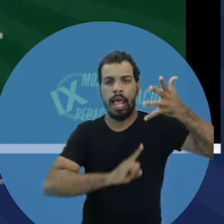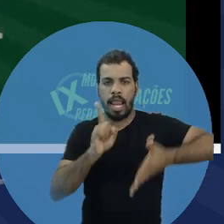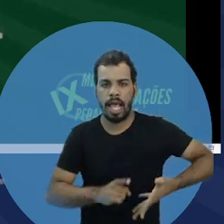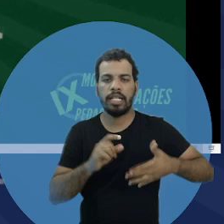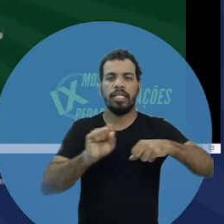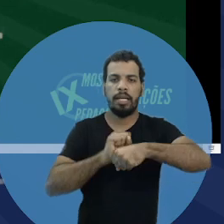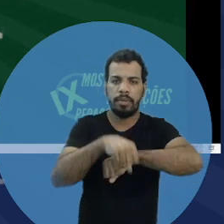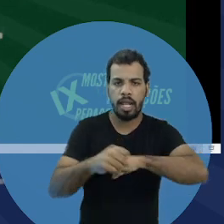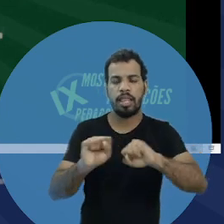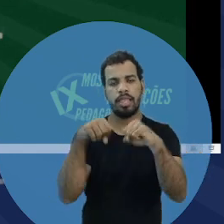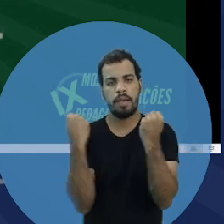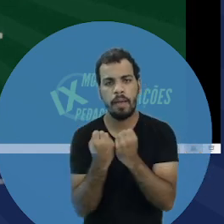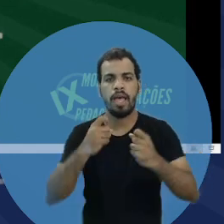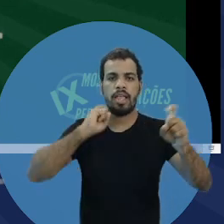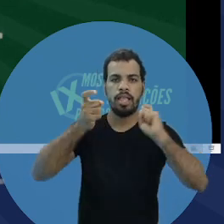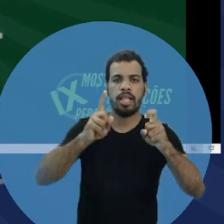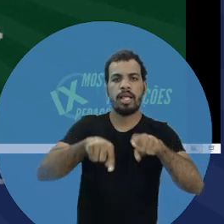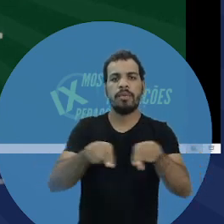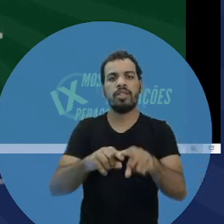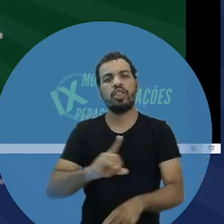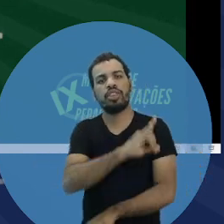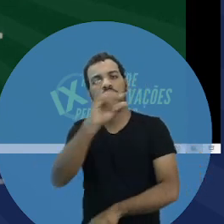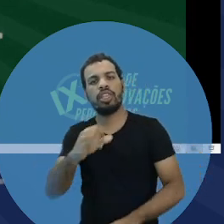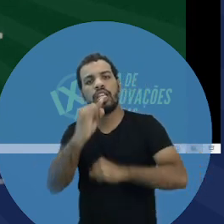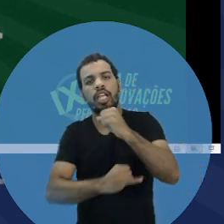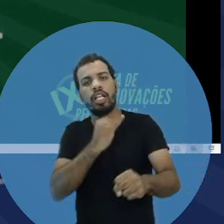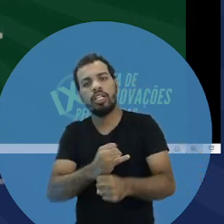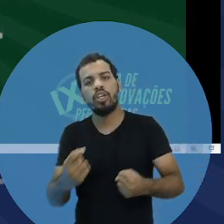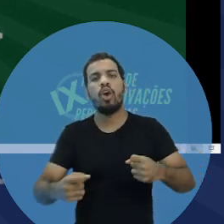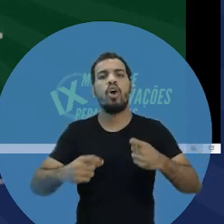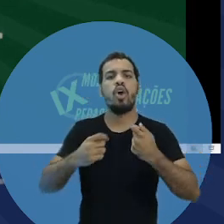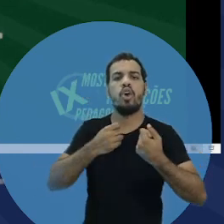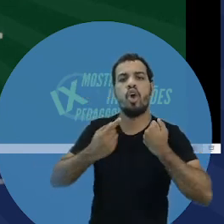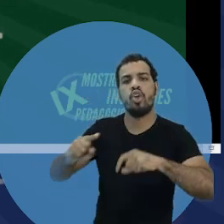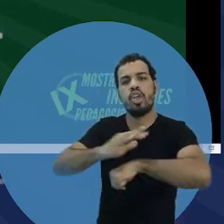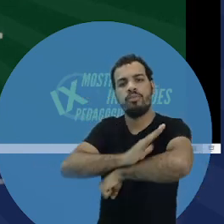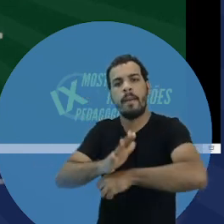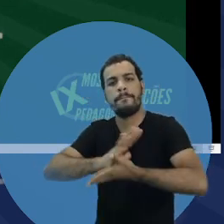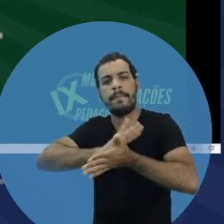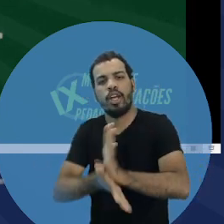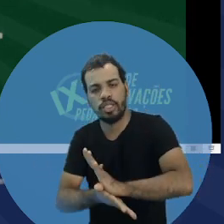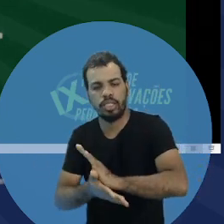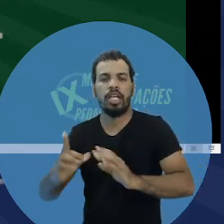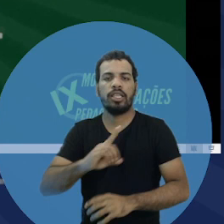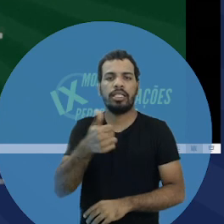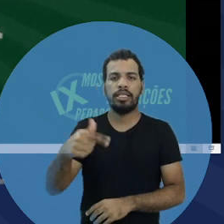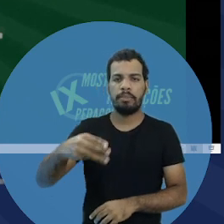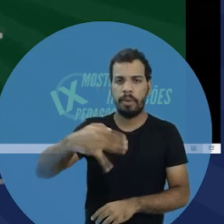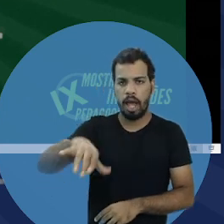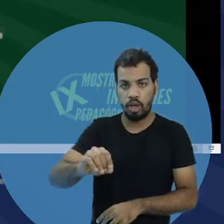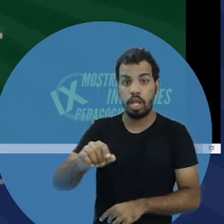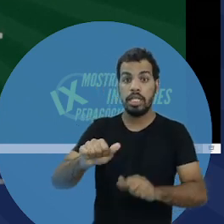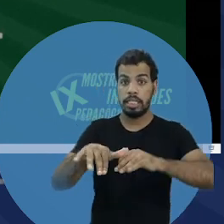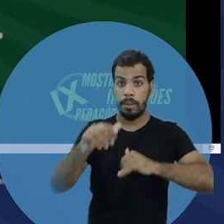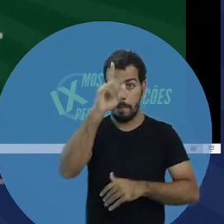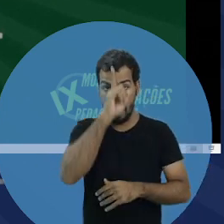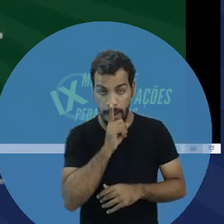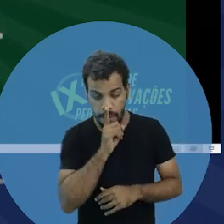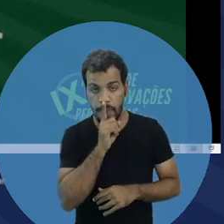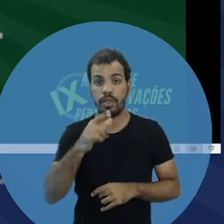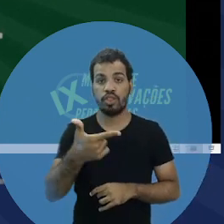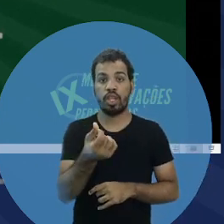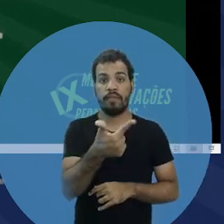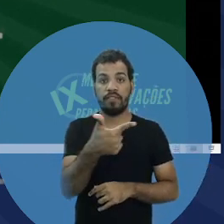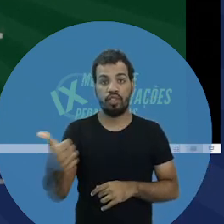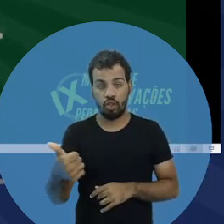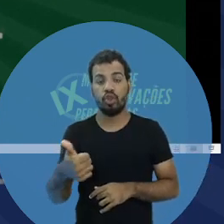nas ações do Dia Internacional do Combate à Homofobia, que foi 17 de maio. E no Setembro Amarelo de 2021, inauguração